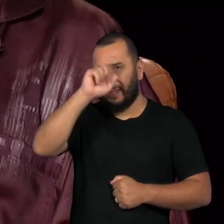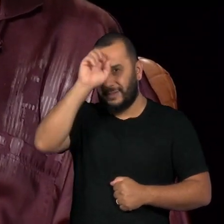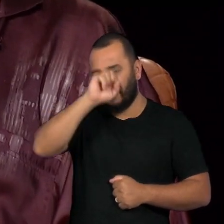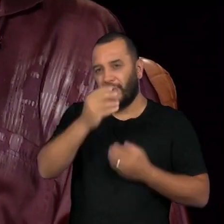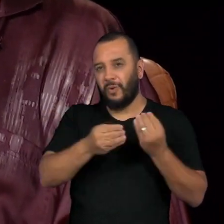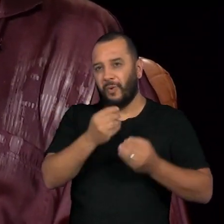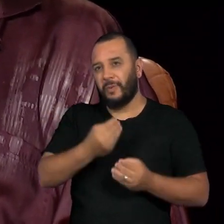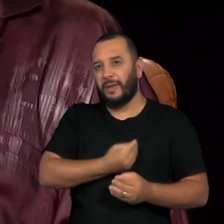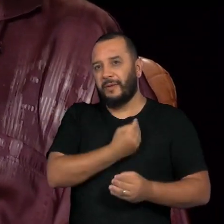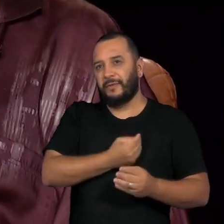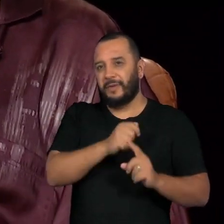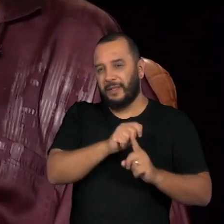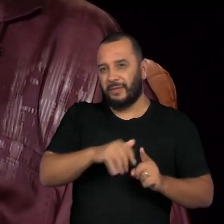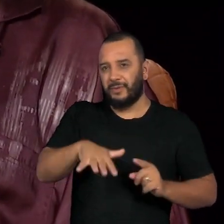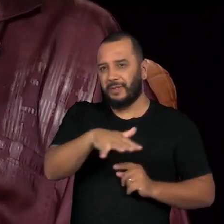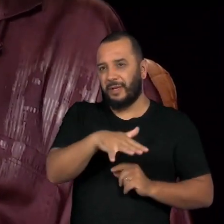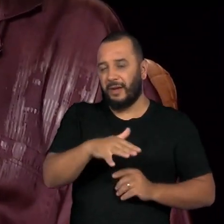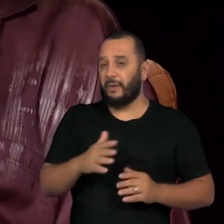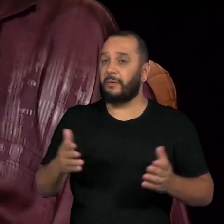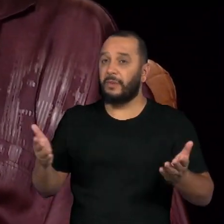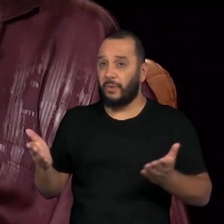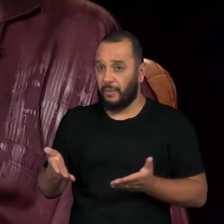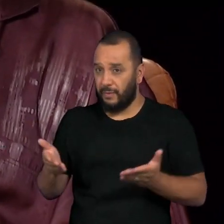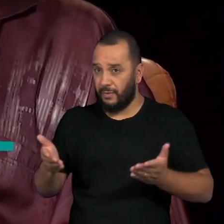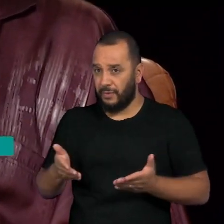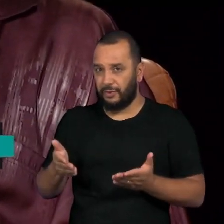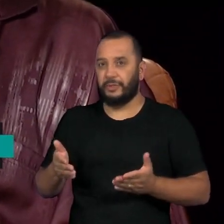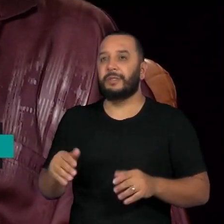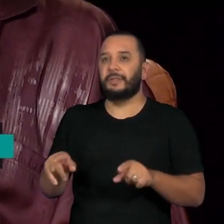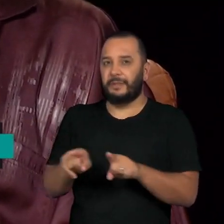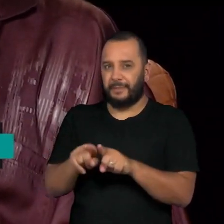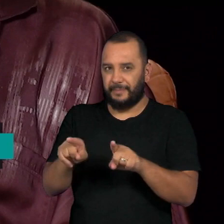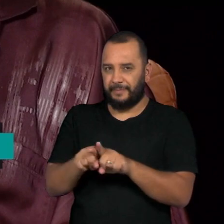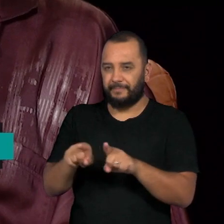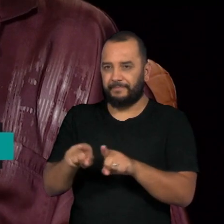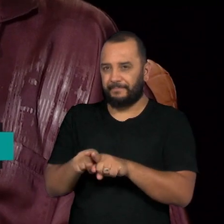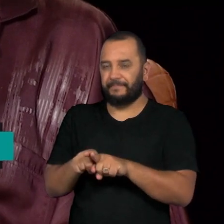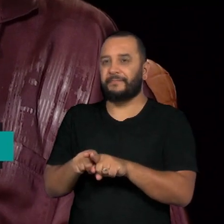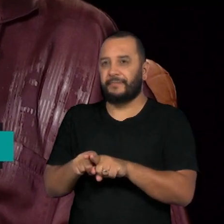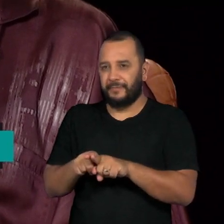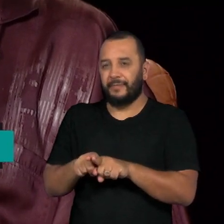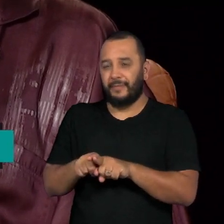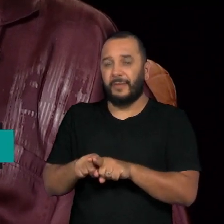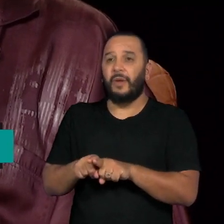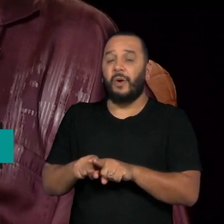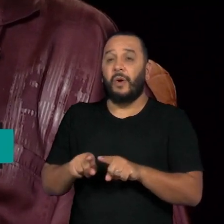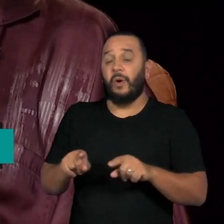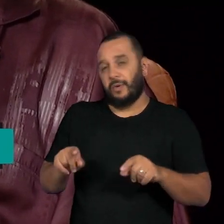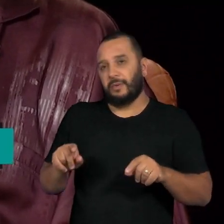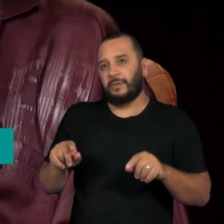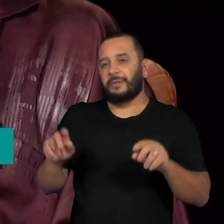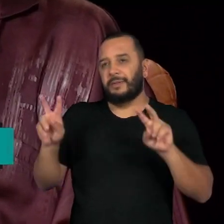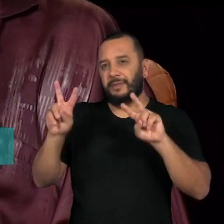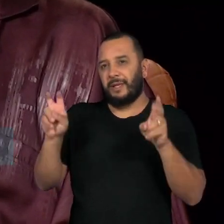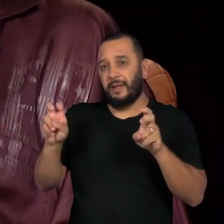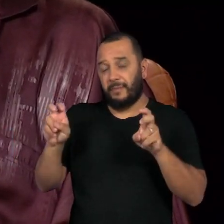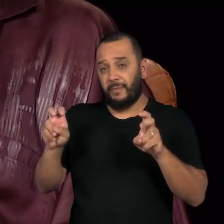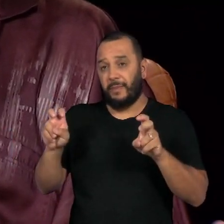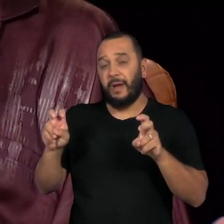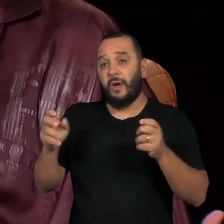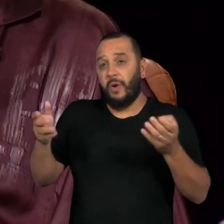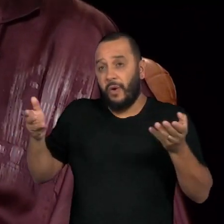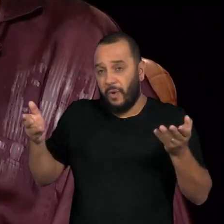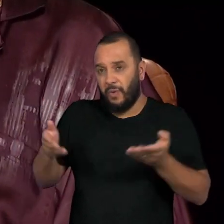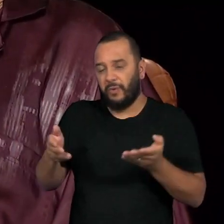social. E o Hoje também, né? Uma história do Fernando Bonassi também, e que